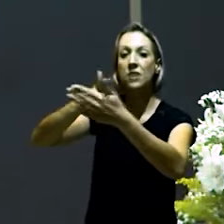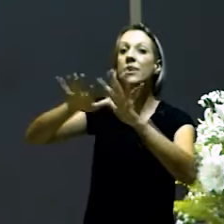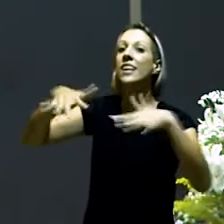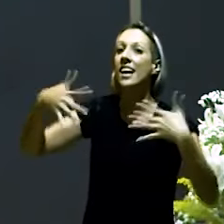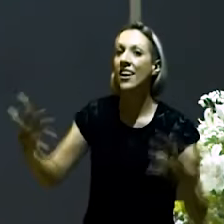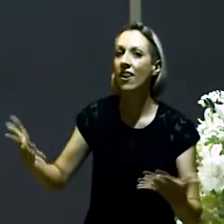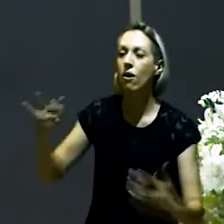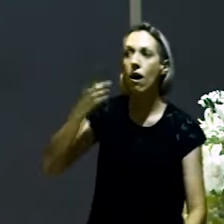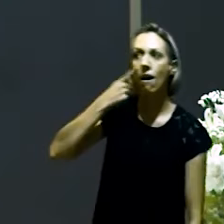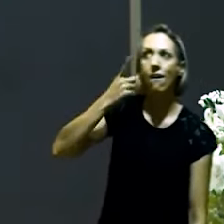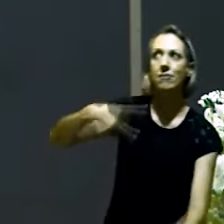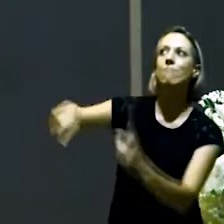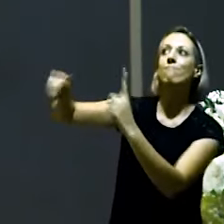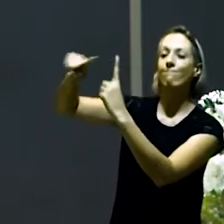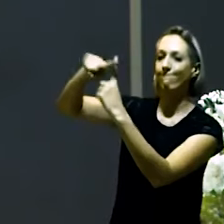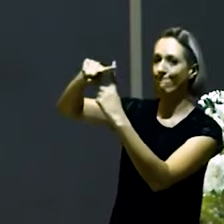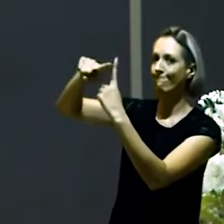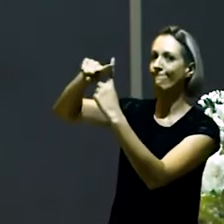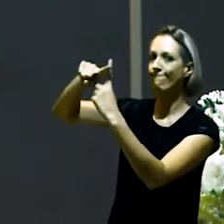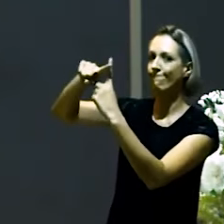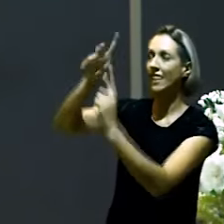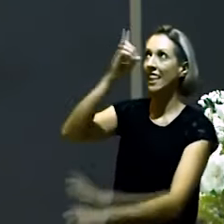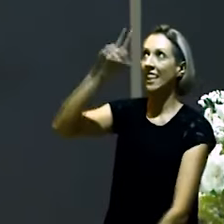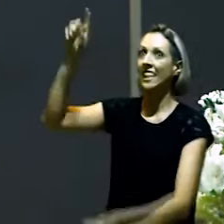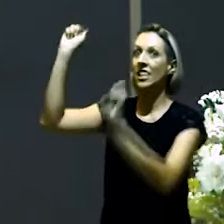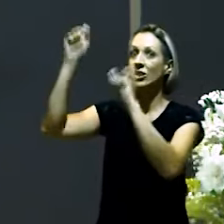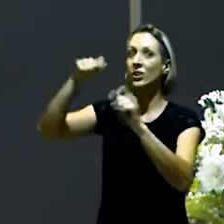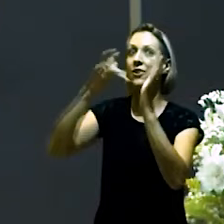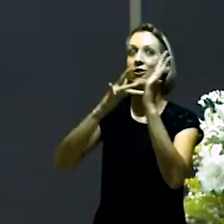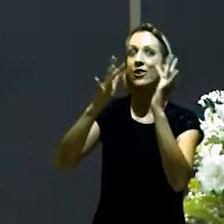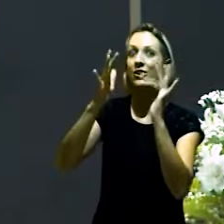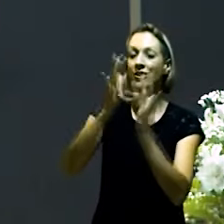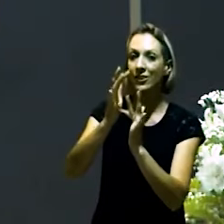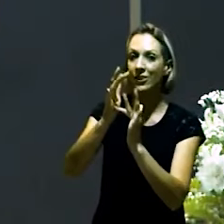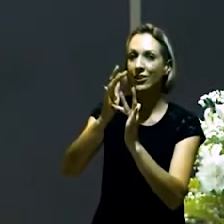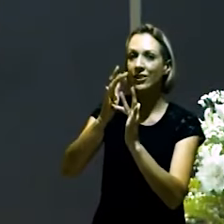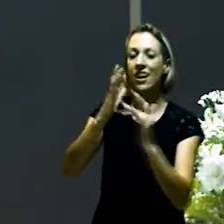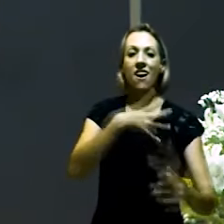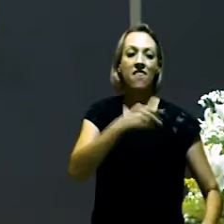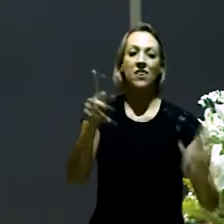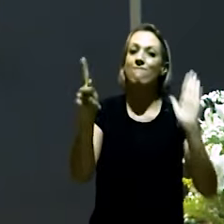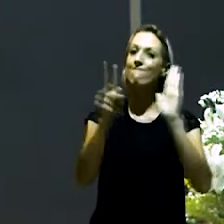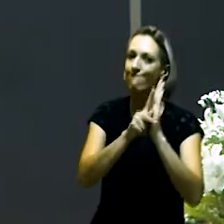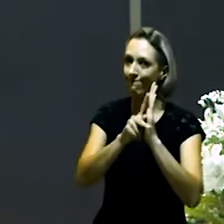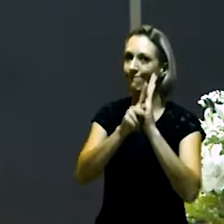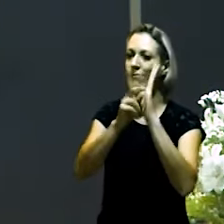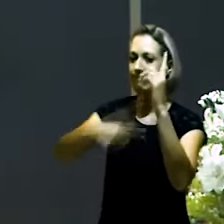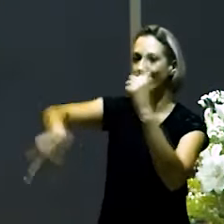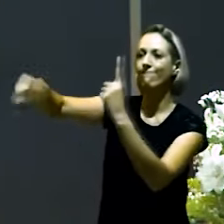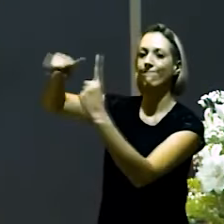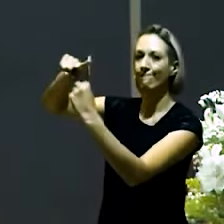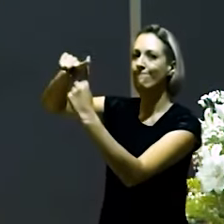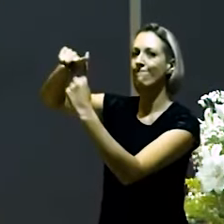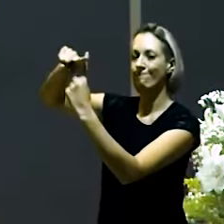Olhe para a cruz. Se com Jesus ele fez o que fez por causa dos nossos pecados, sendo Jesus inocente,